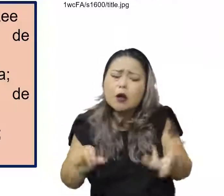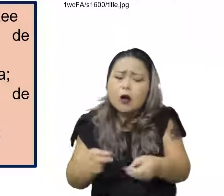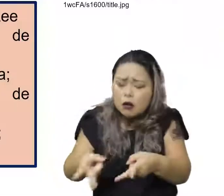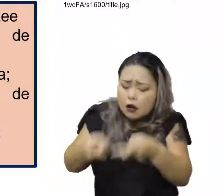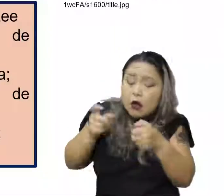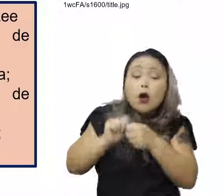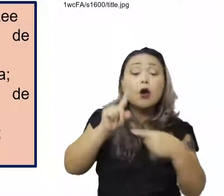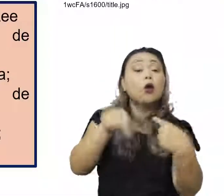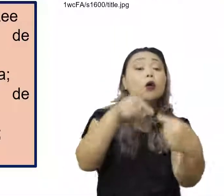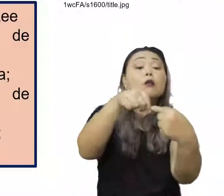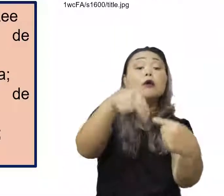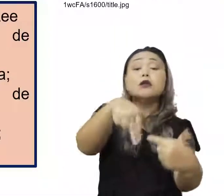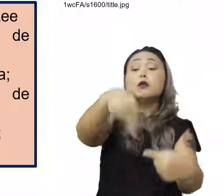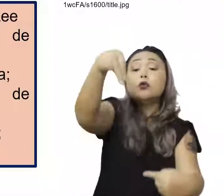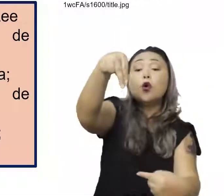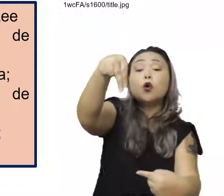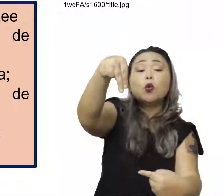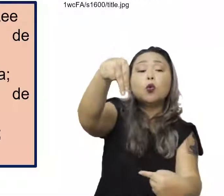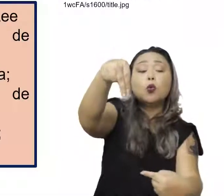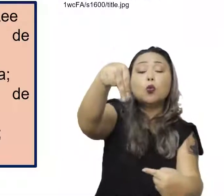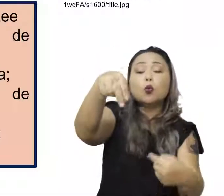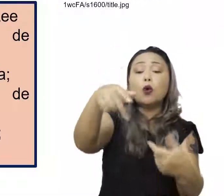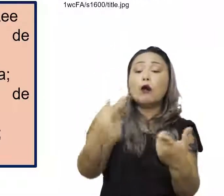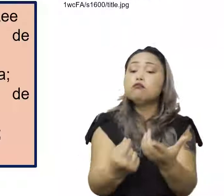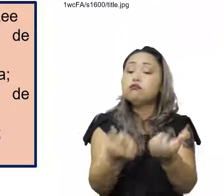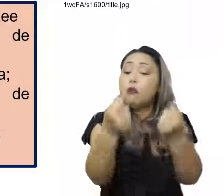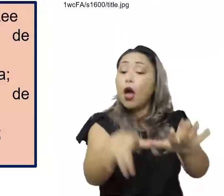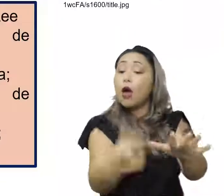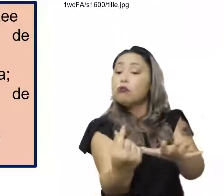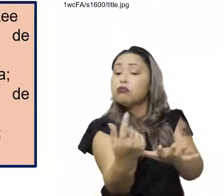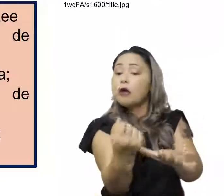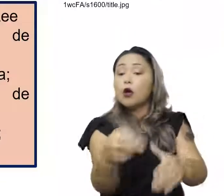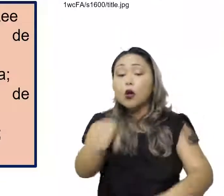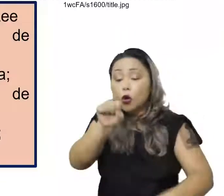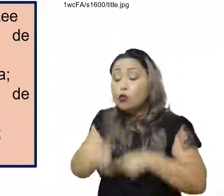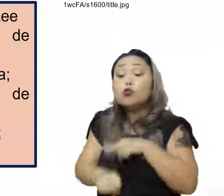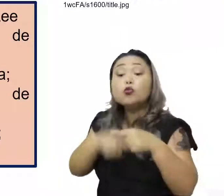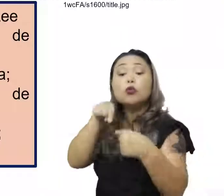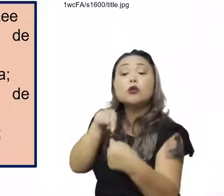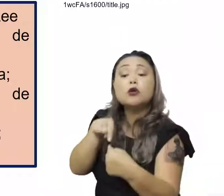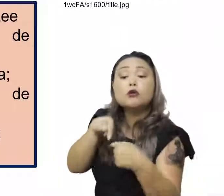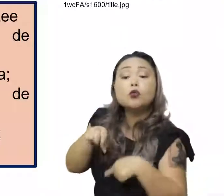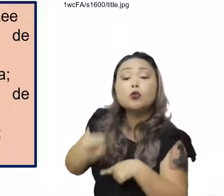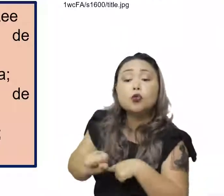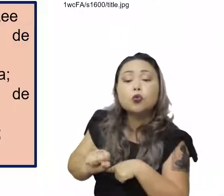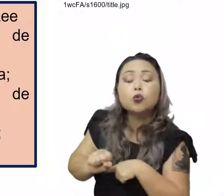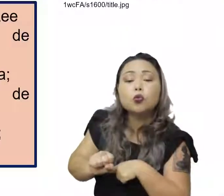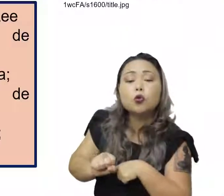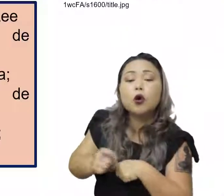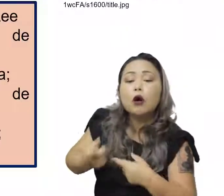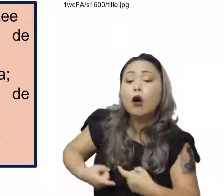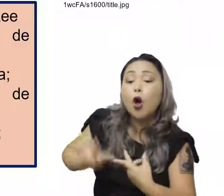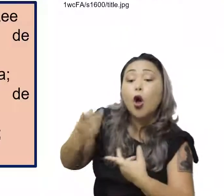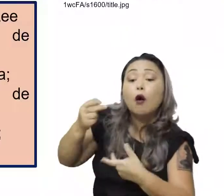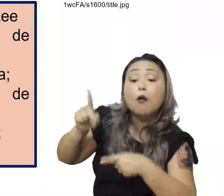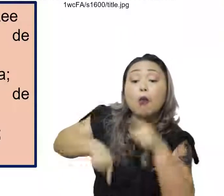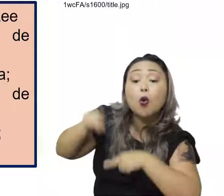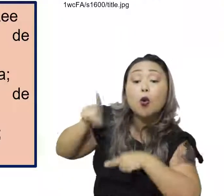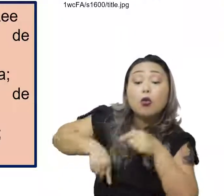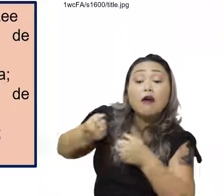Qual era o objetivo do Norte? Acumular capital. Qual era o objetivo do Sul? Exportação de